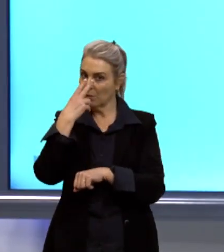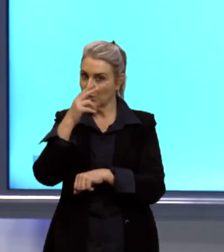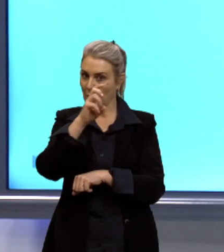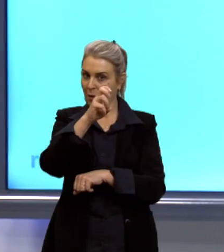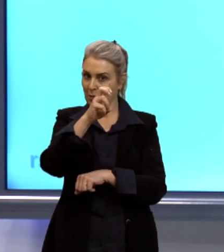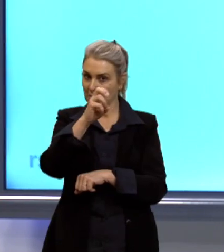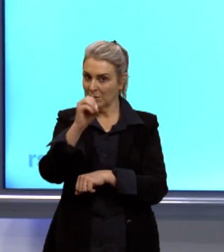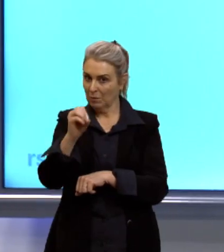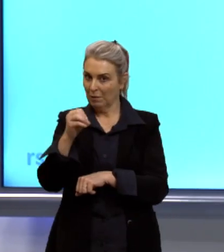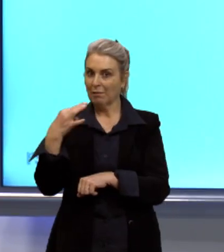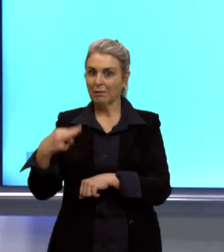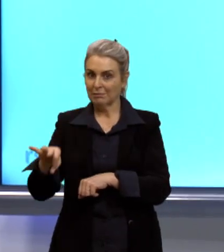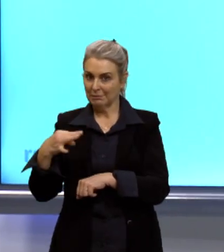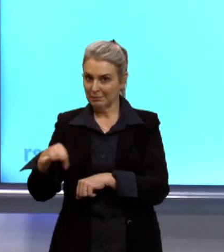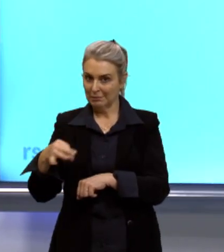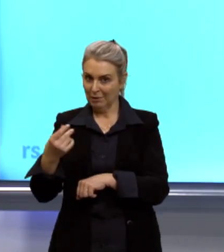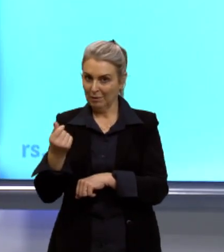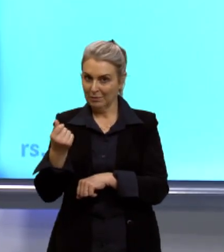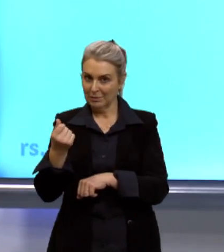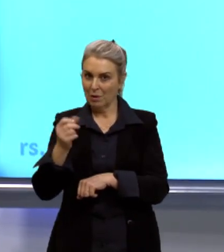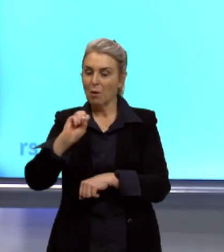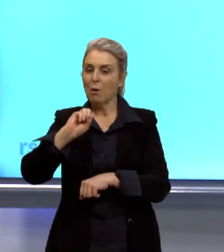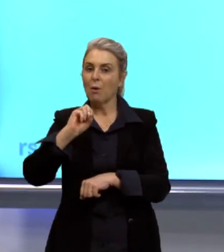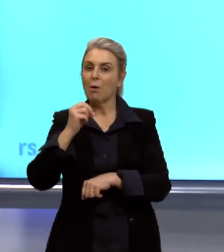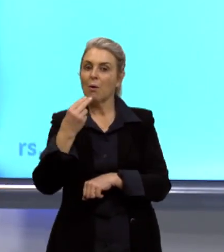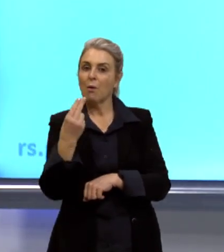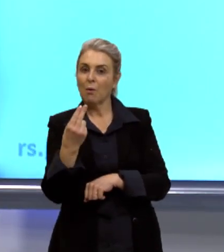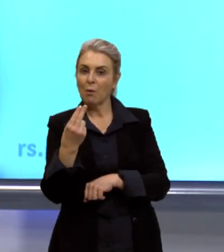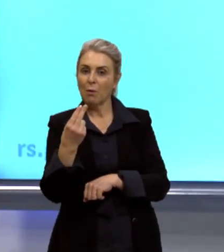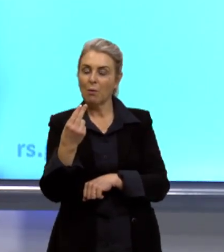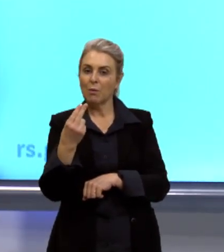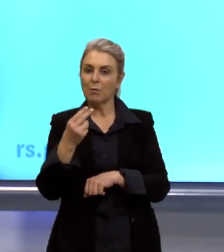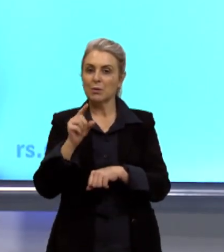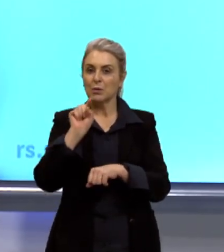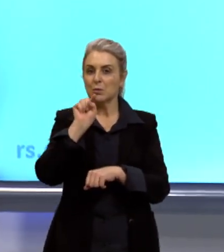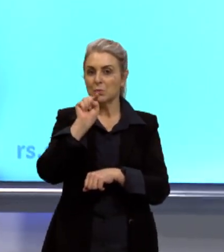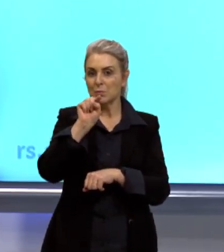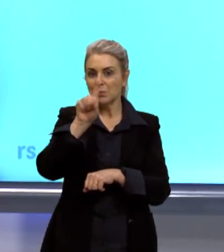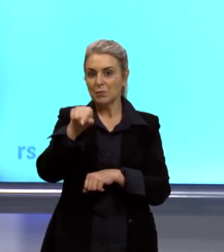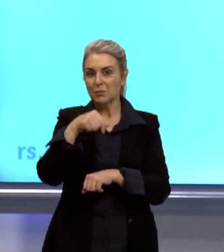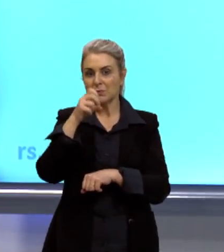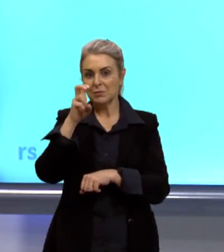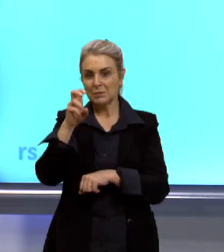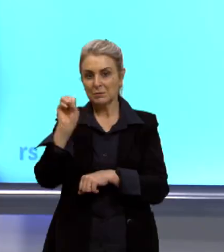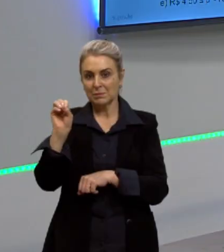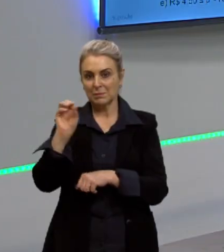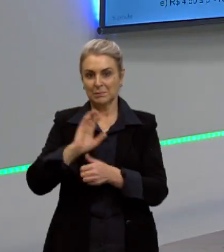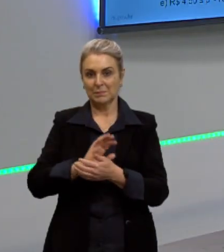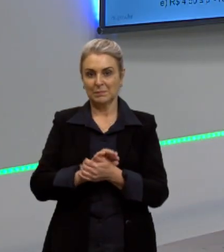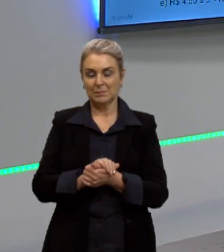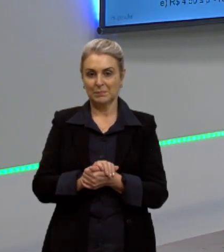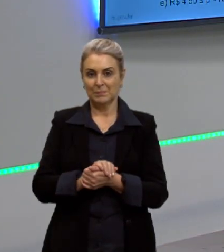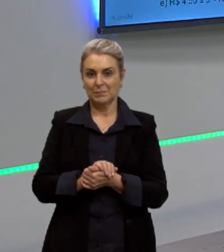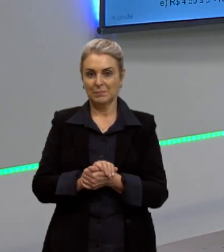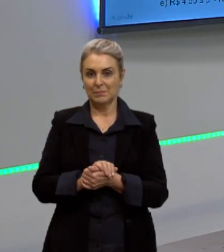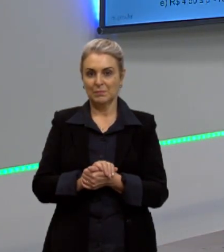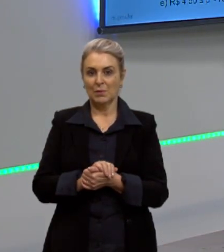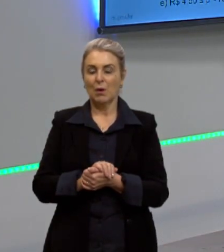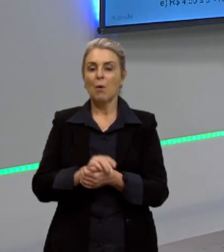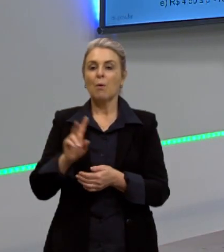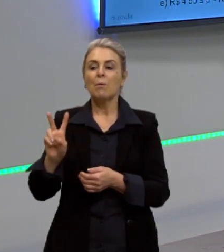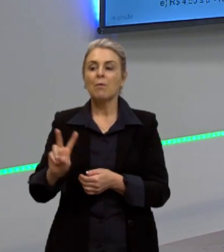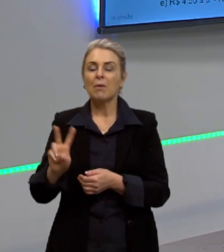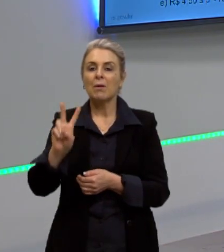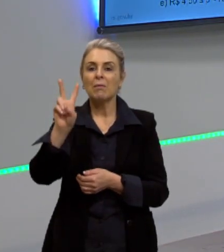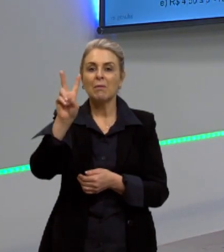50 centavos ou menor que 1,50. Certo? Ou o preço tem